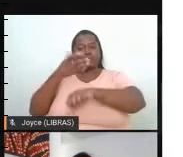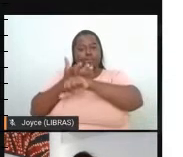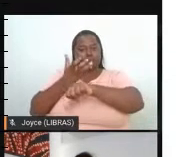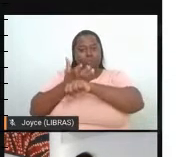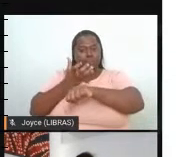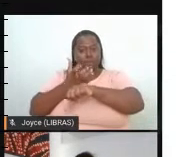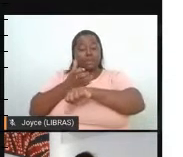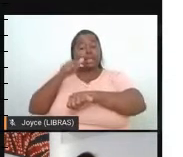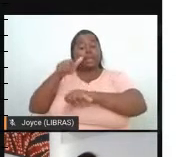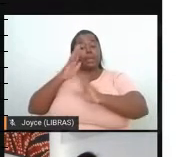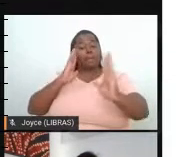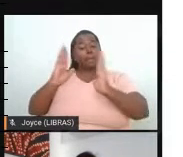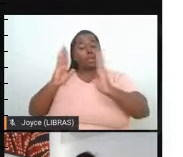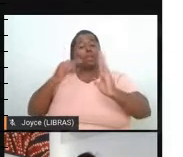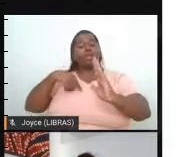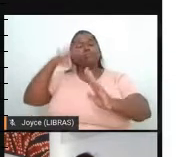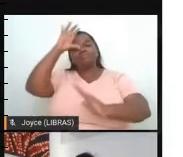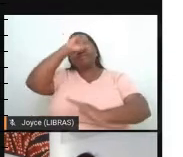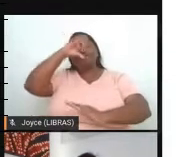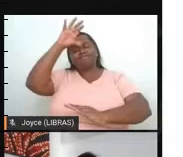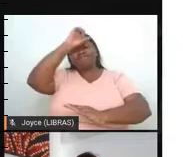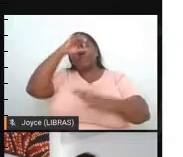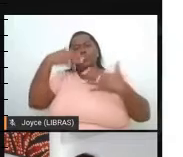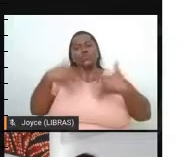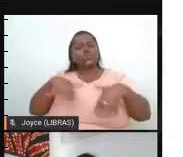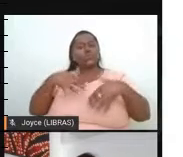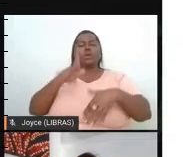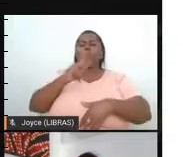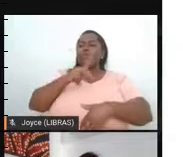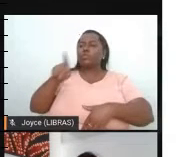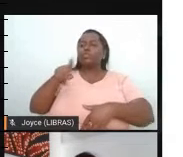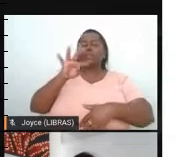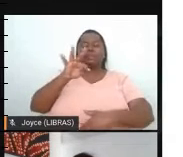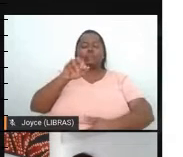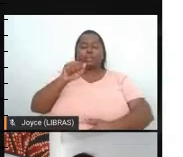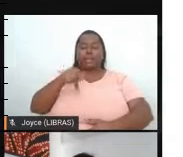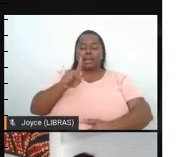muito, né, e muito com os meus colegas, né, professor Takeda, professor Jorge